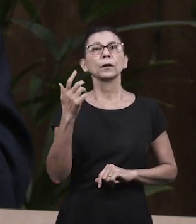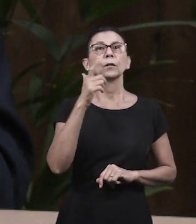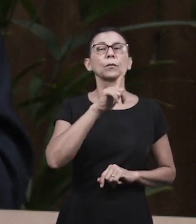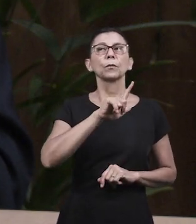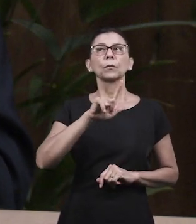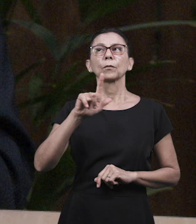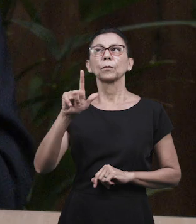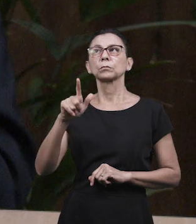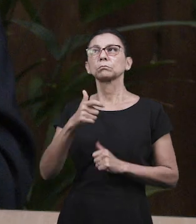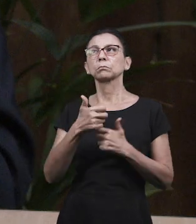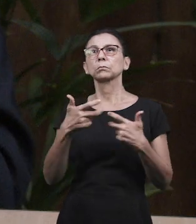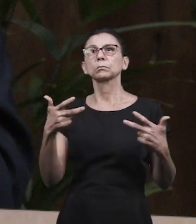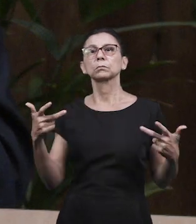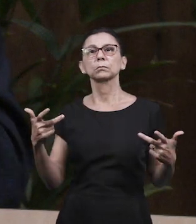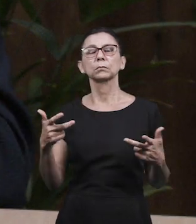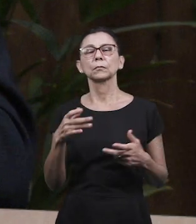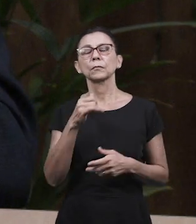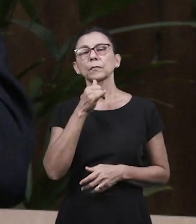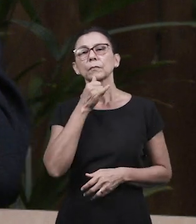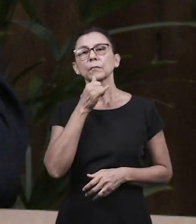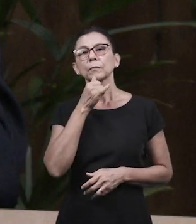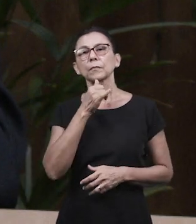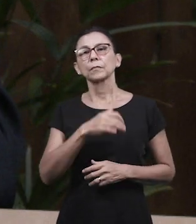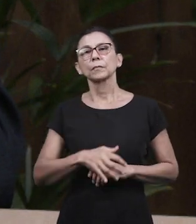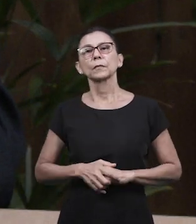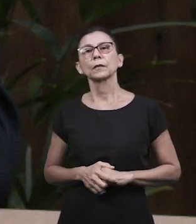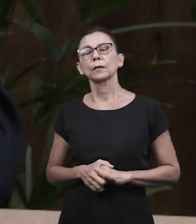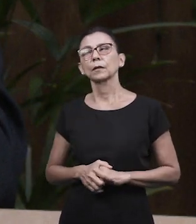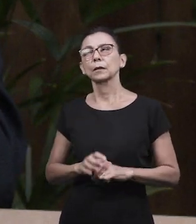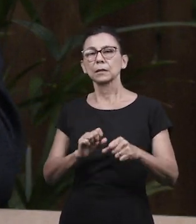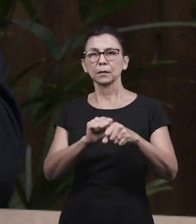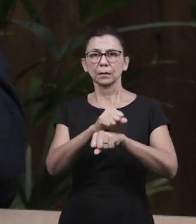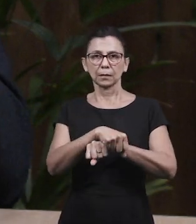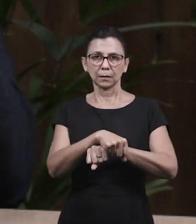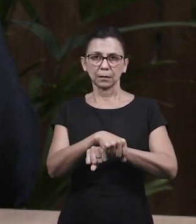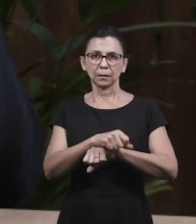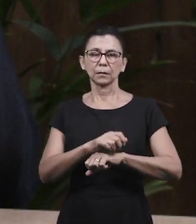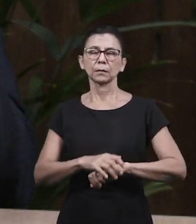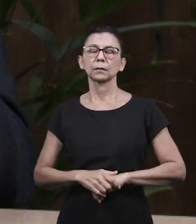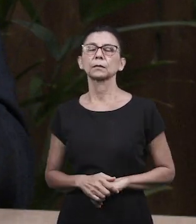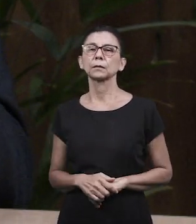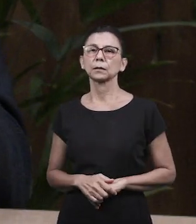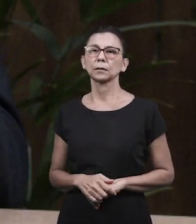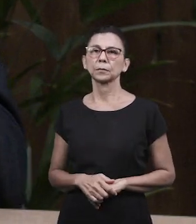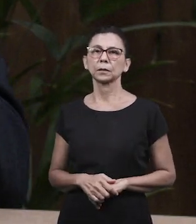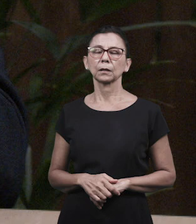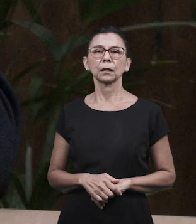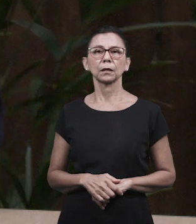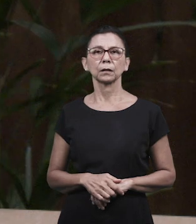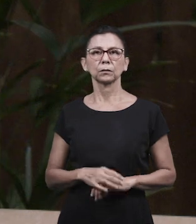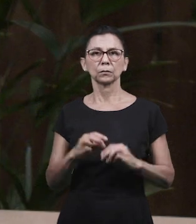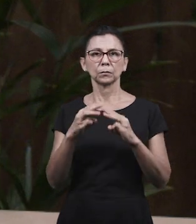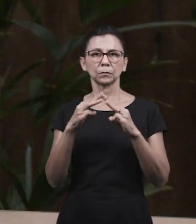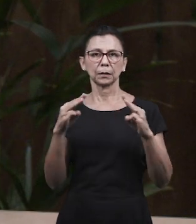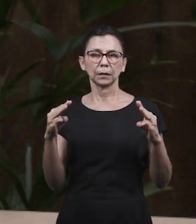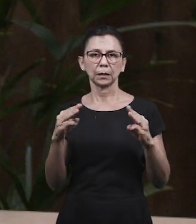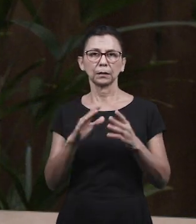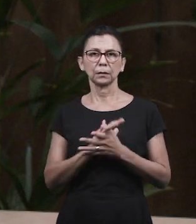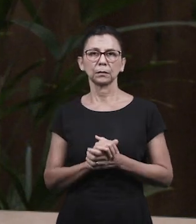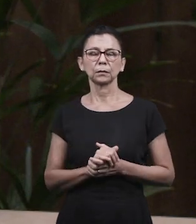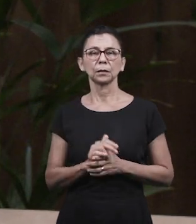outras experiências. Então, por exemplo, quando nós vamos ao seminário, nós vamos ter o seminário agora em